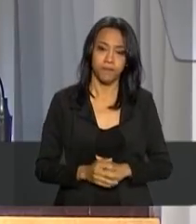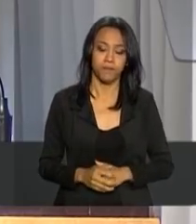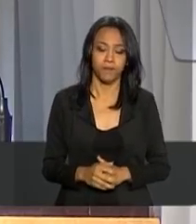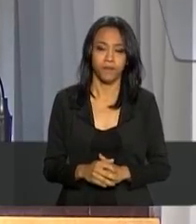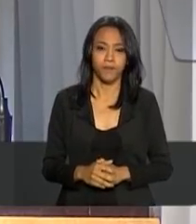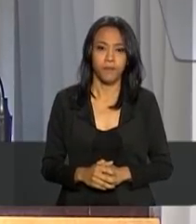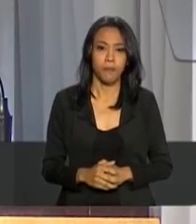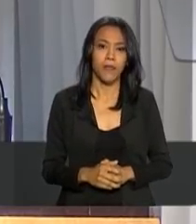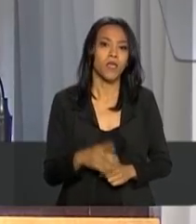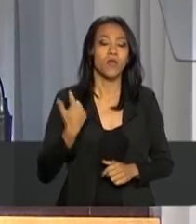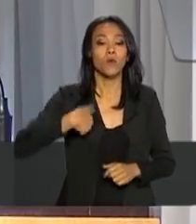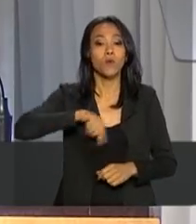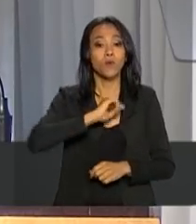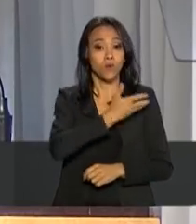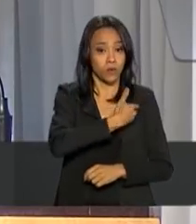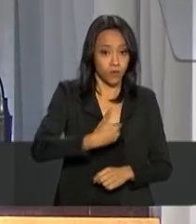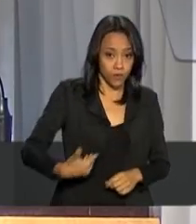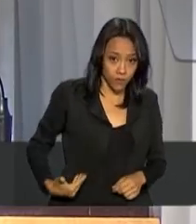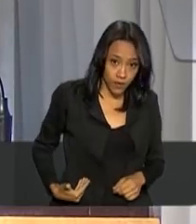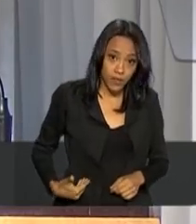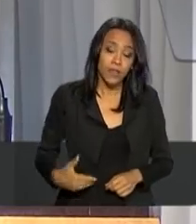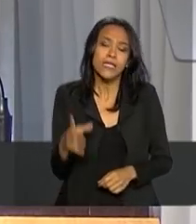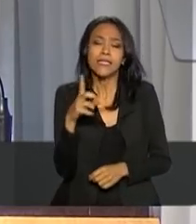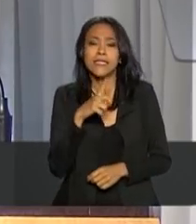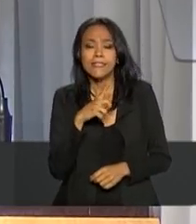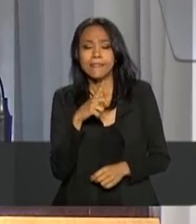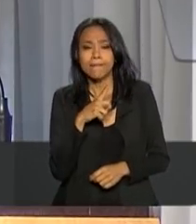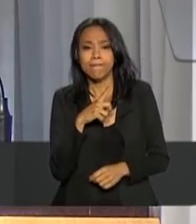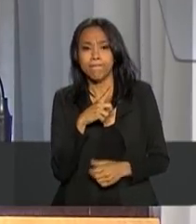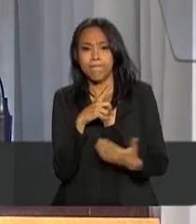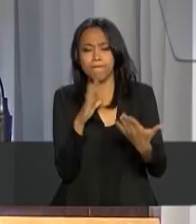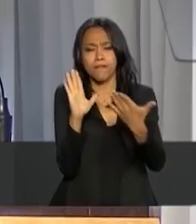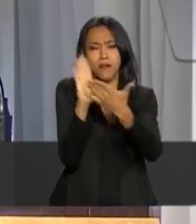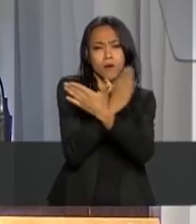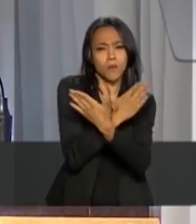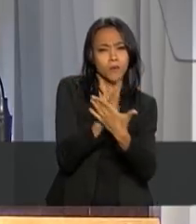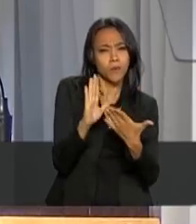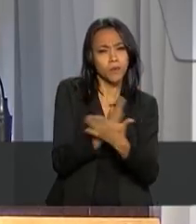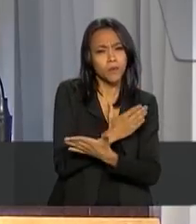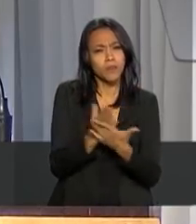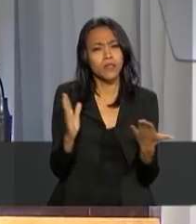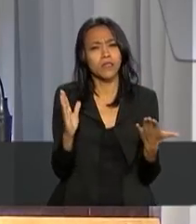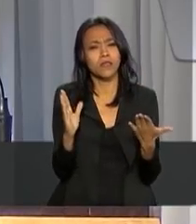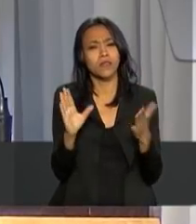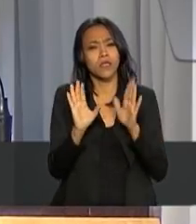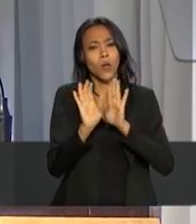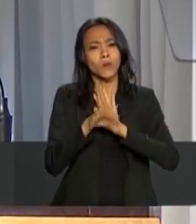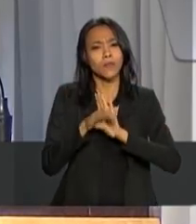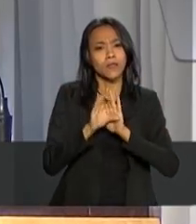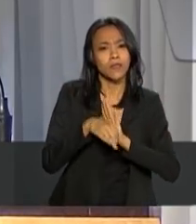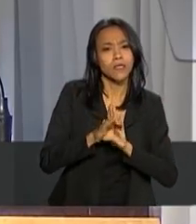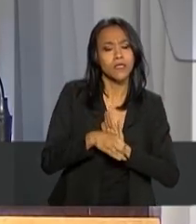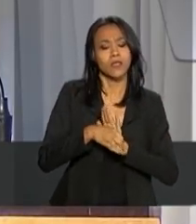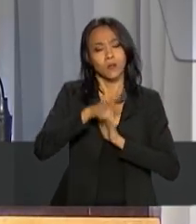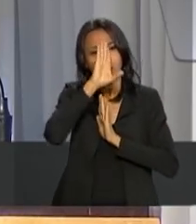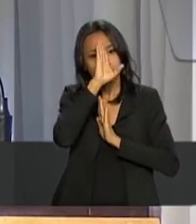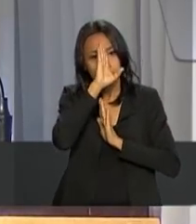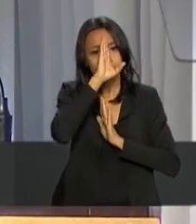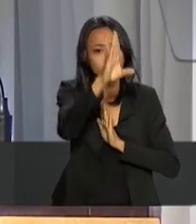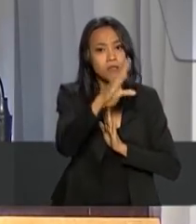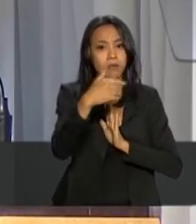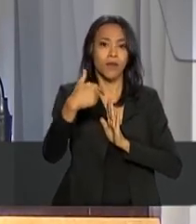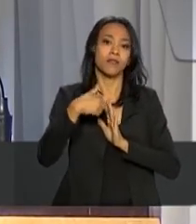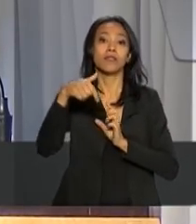que o nosso governo, ele teve alguns conceitos fundamentais. Um dos conceitos foi